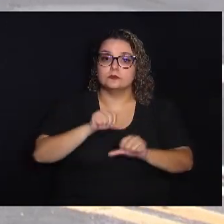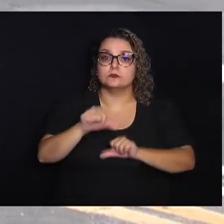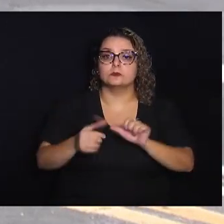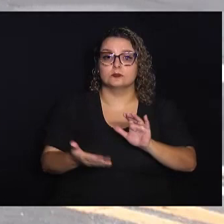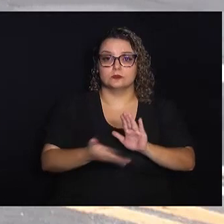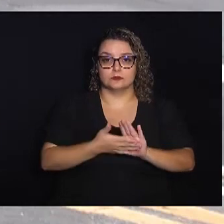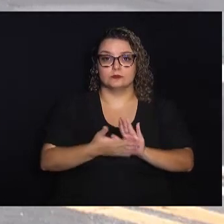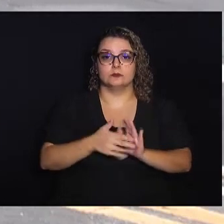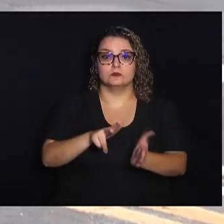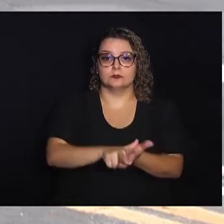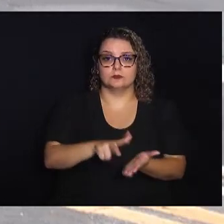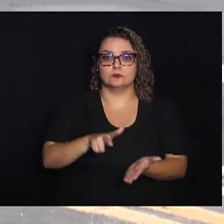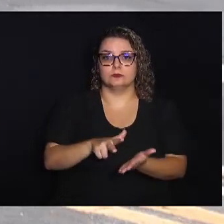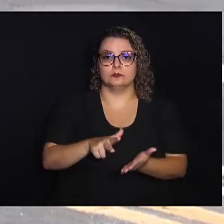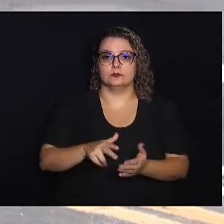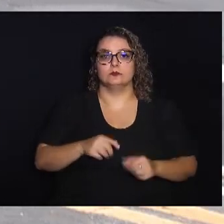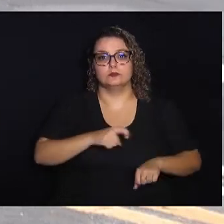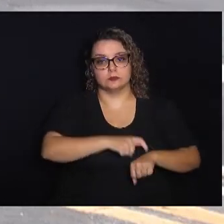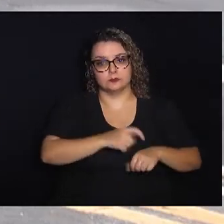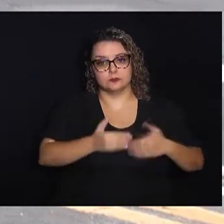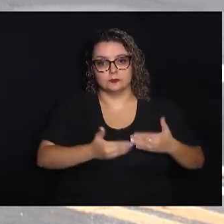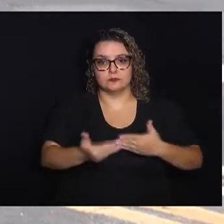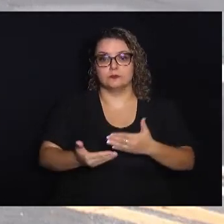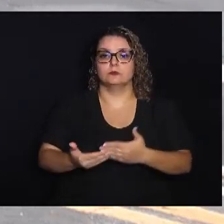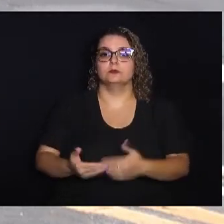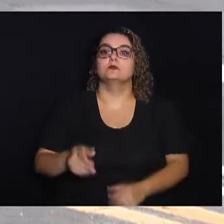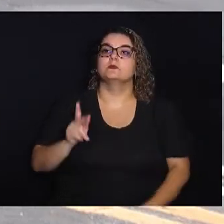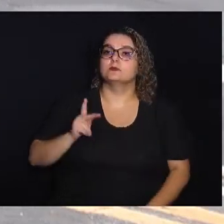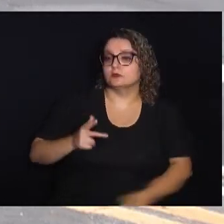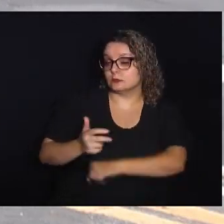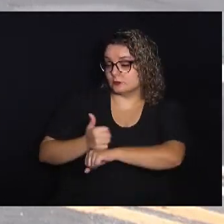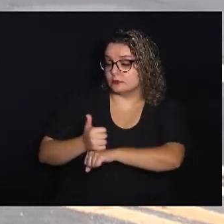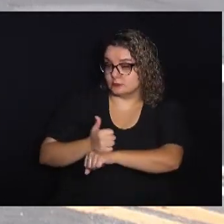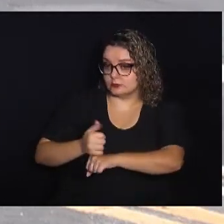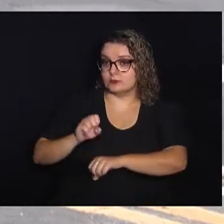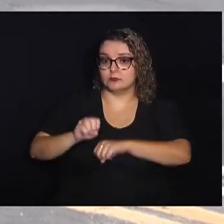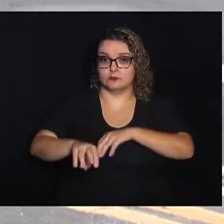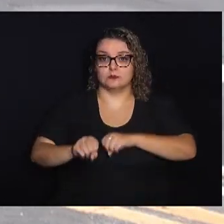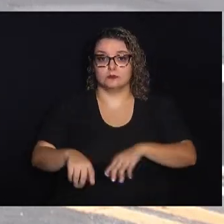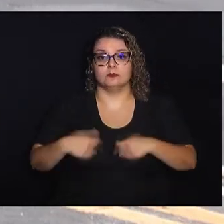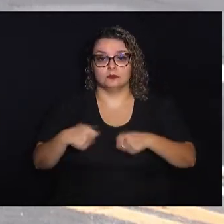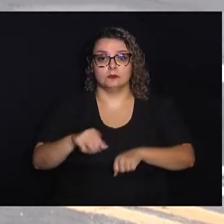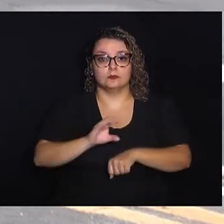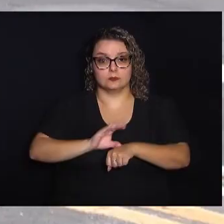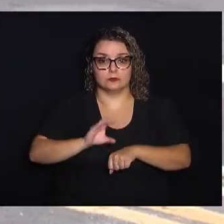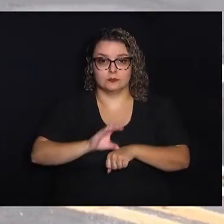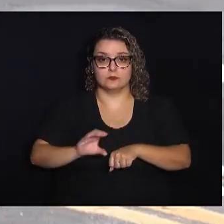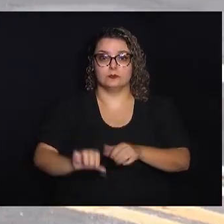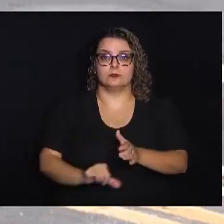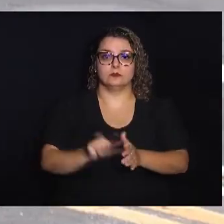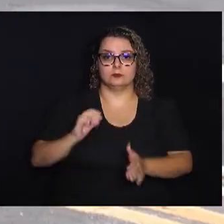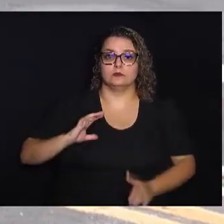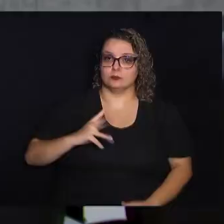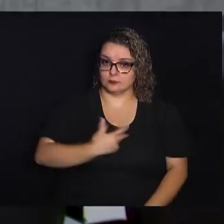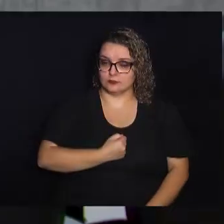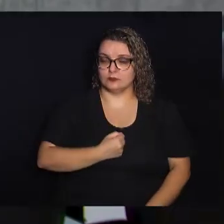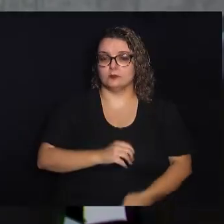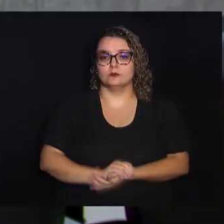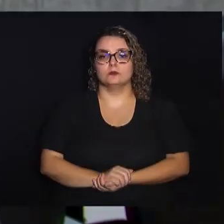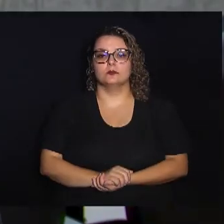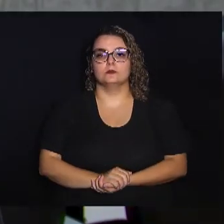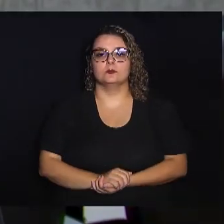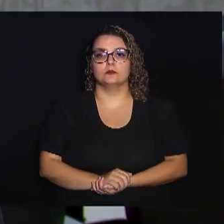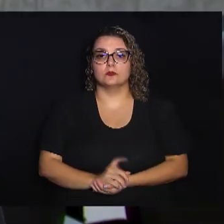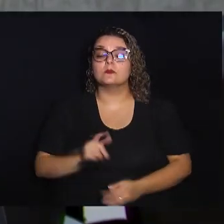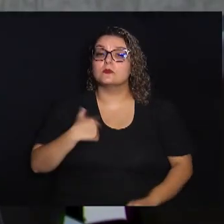proposta regulamenta a periodicidade com que os profissionais de educação deverão passar pelo curso de primeiros socorros. A gente